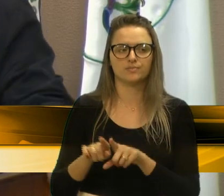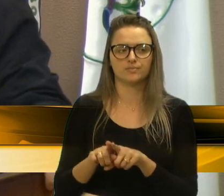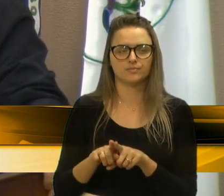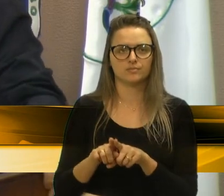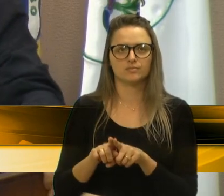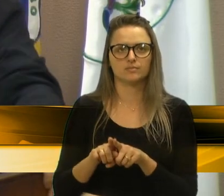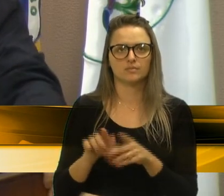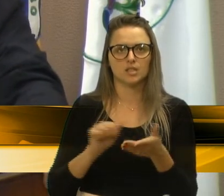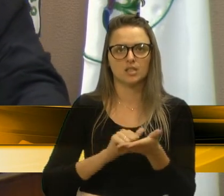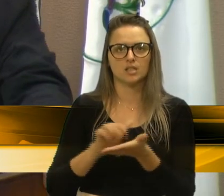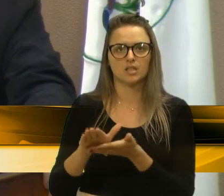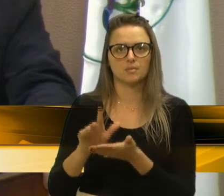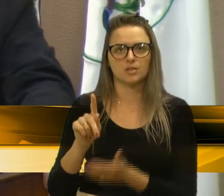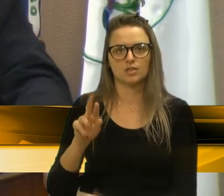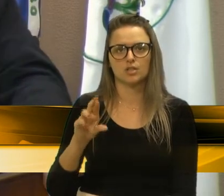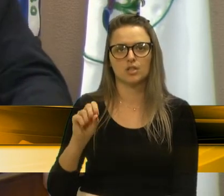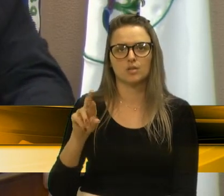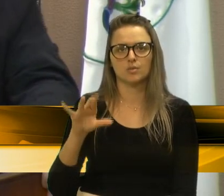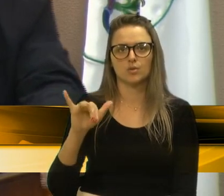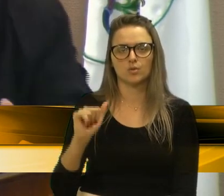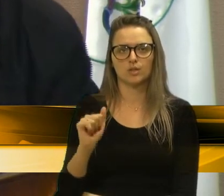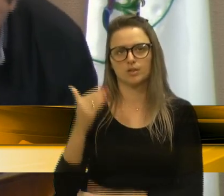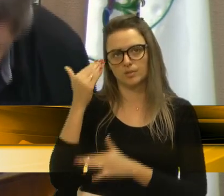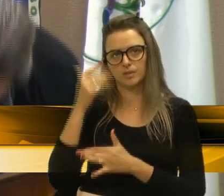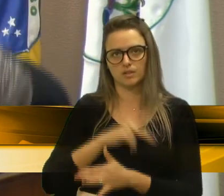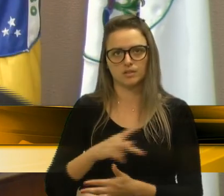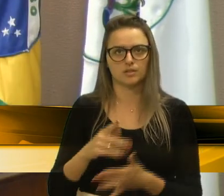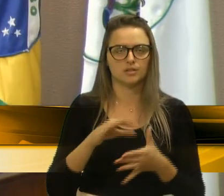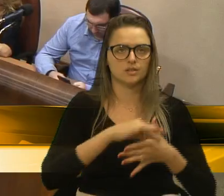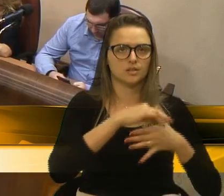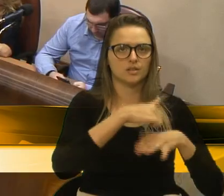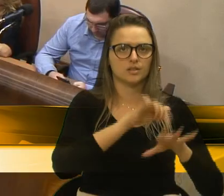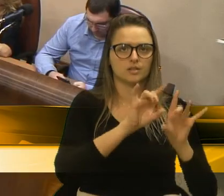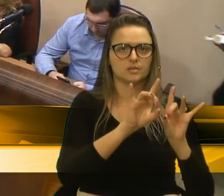senhora procuradora-geral do município. Muito obrigado, senhor. Uma declaração de líder solicitada pela